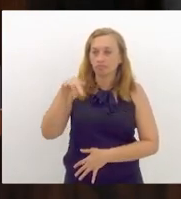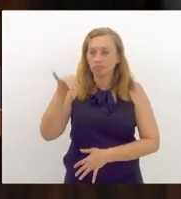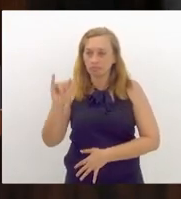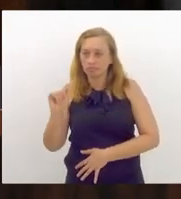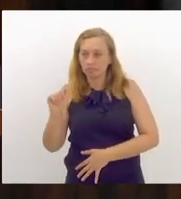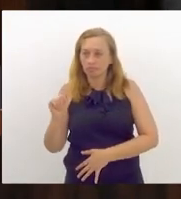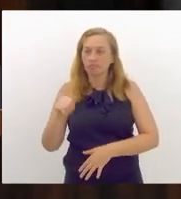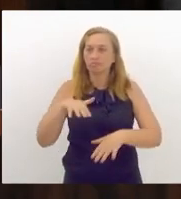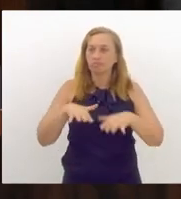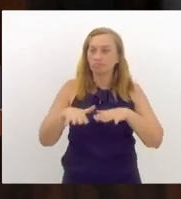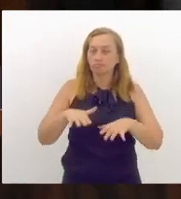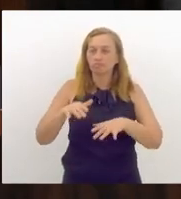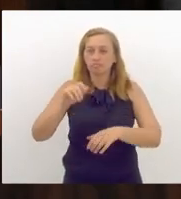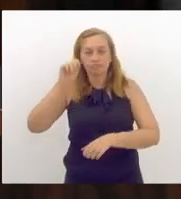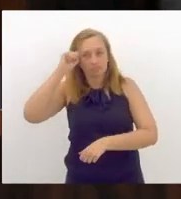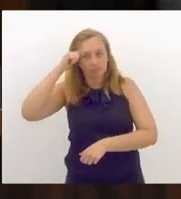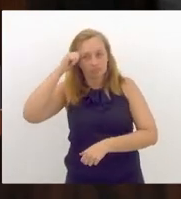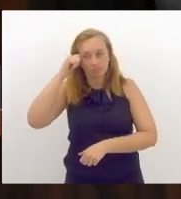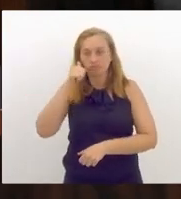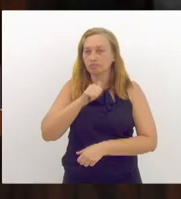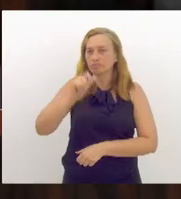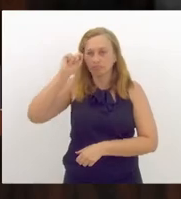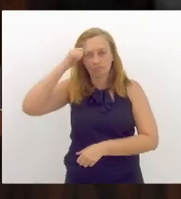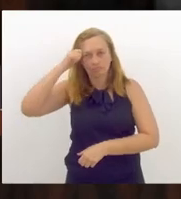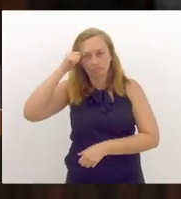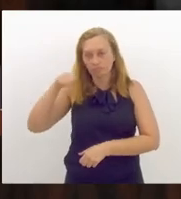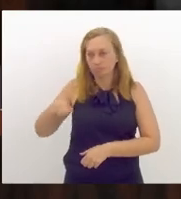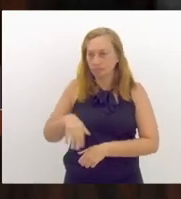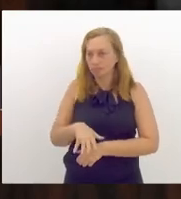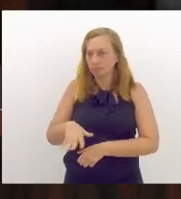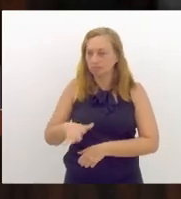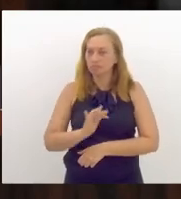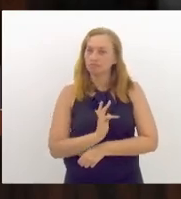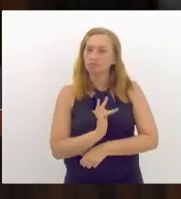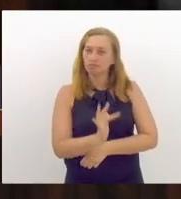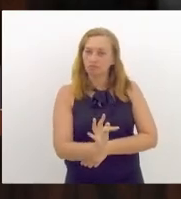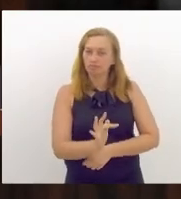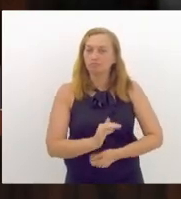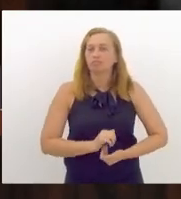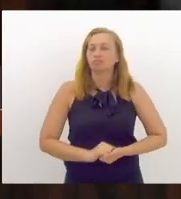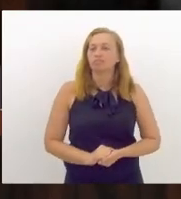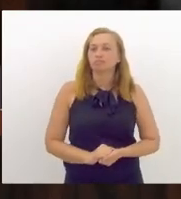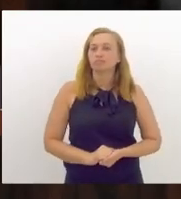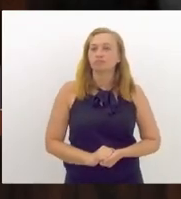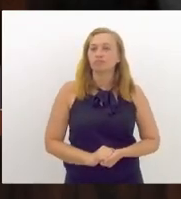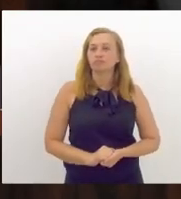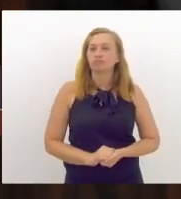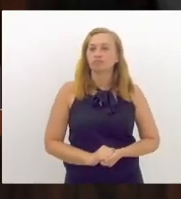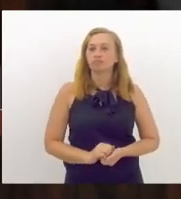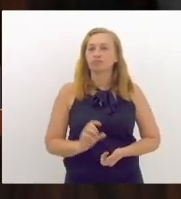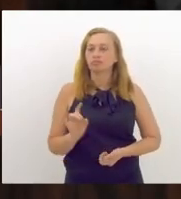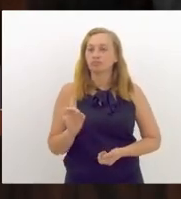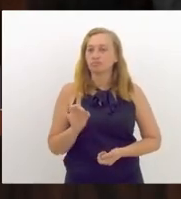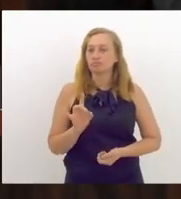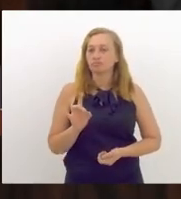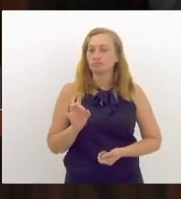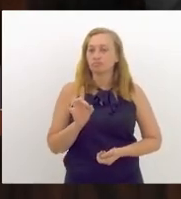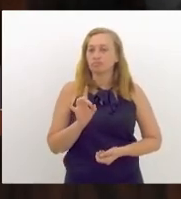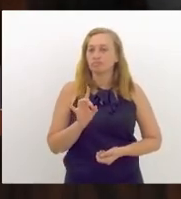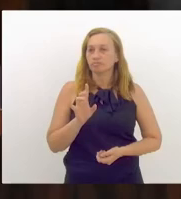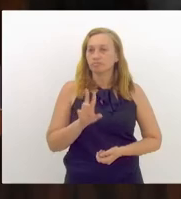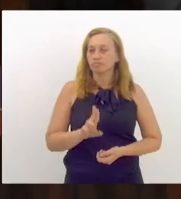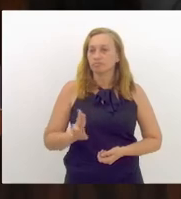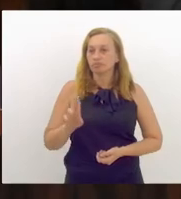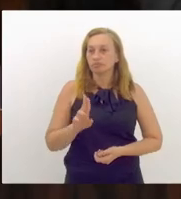movimento negro Unificado uma mulher negra da Baixada que vai fazer a última penúltima